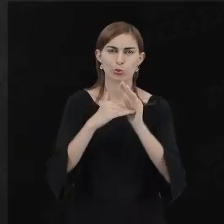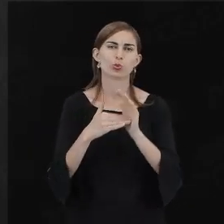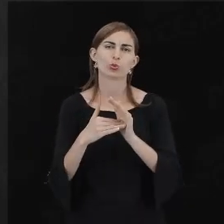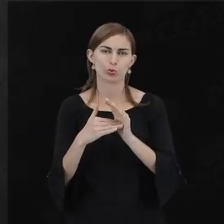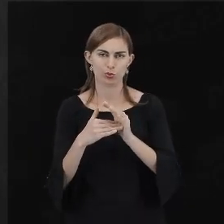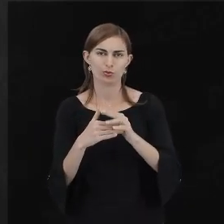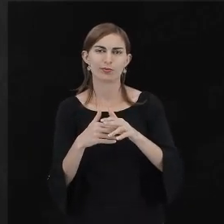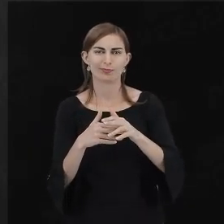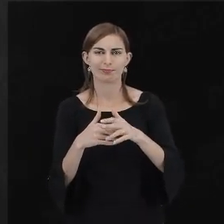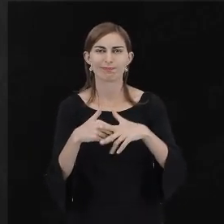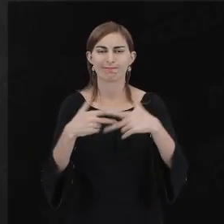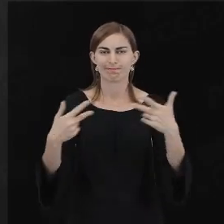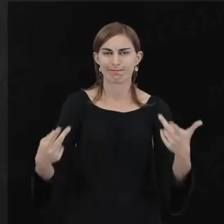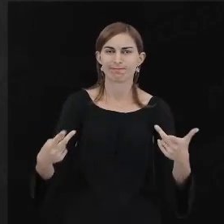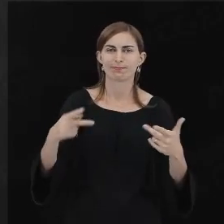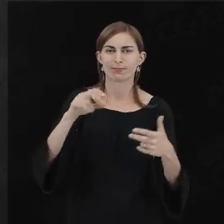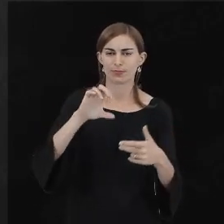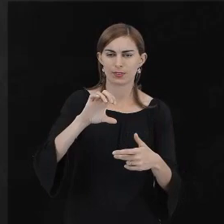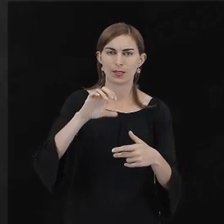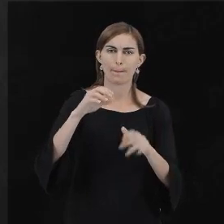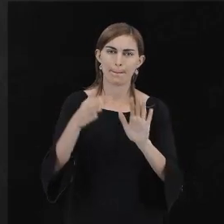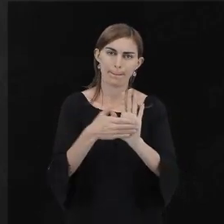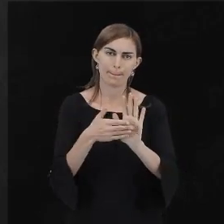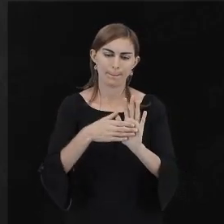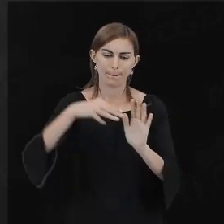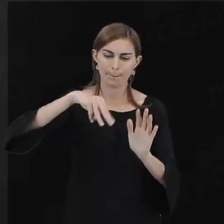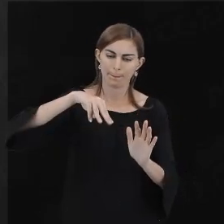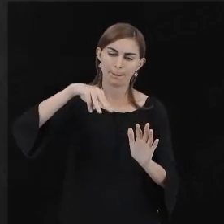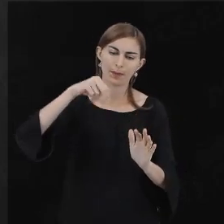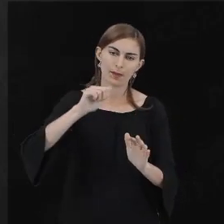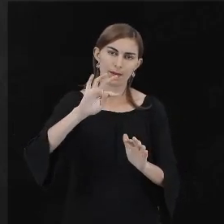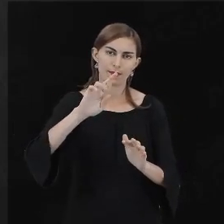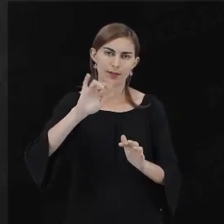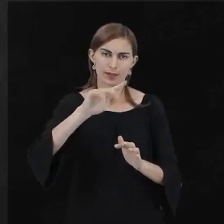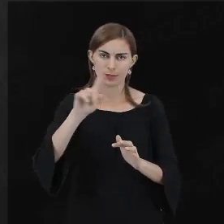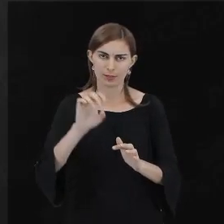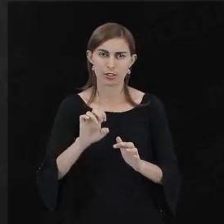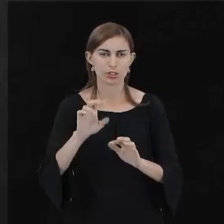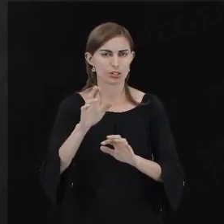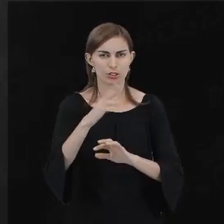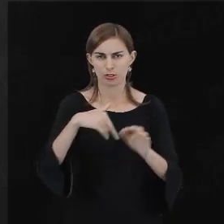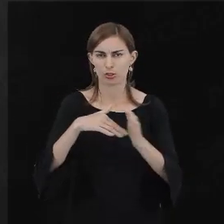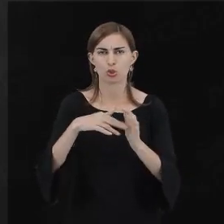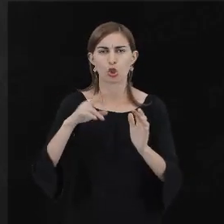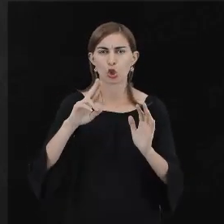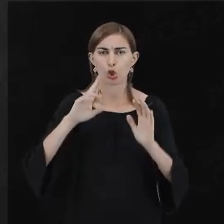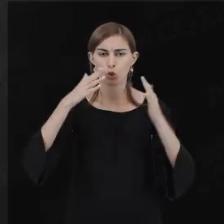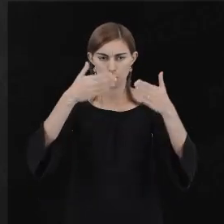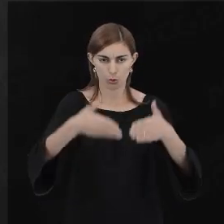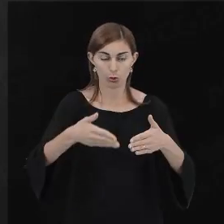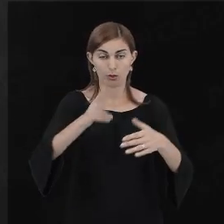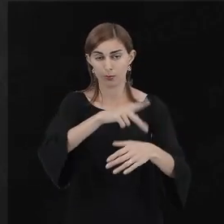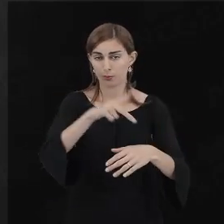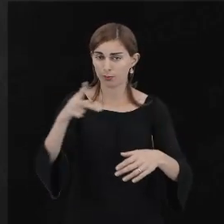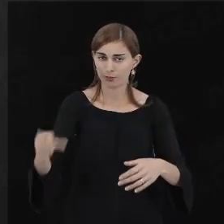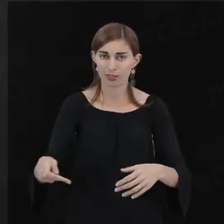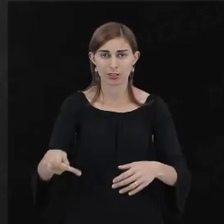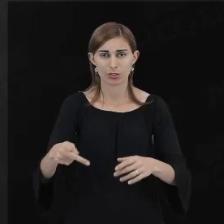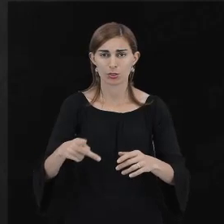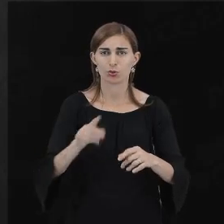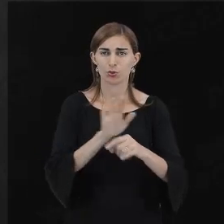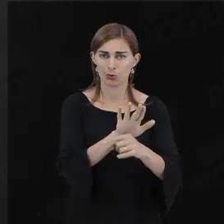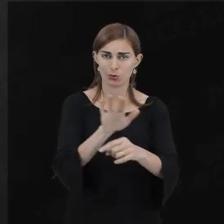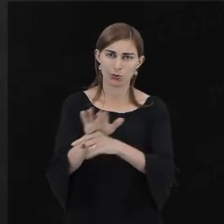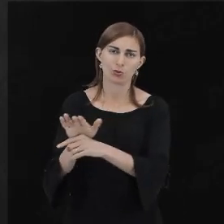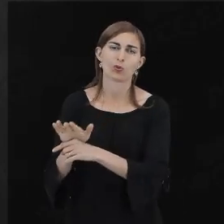das matrizes, elas são um norte para que o professor se ancore e tome